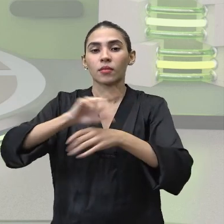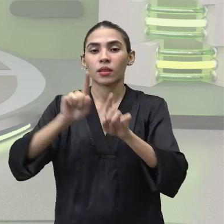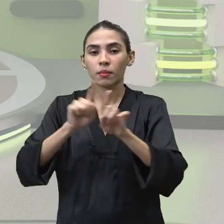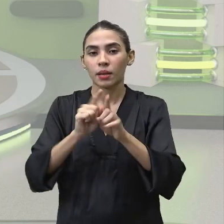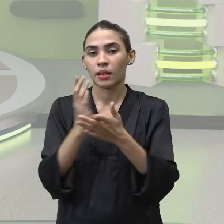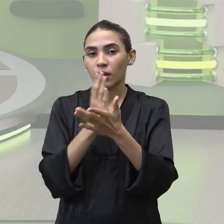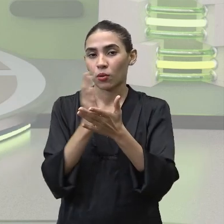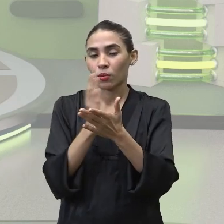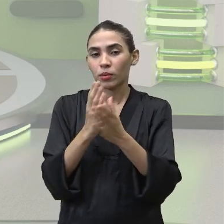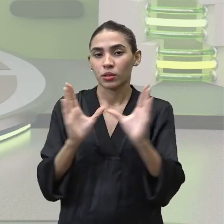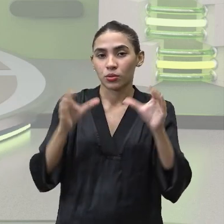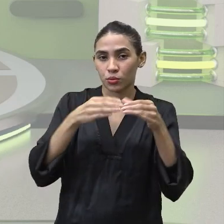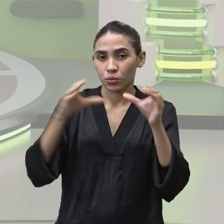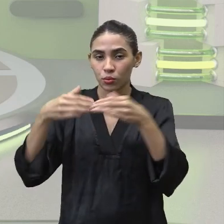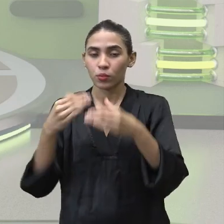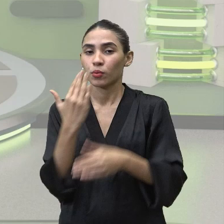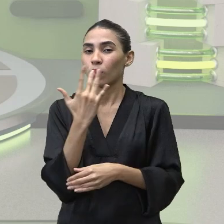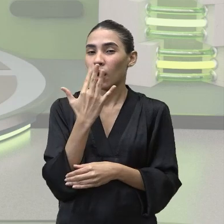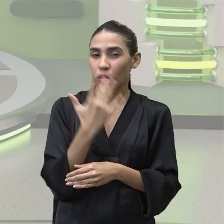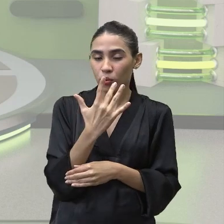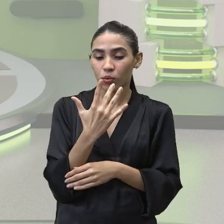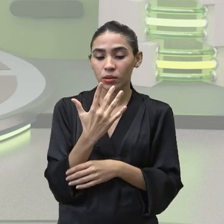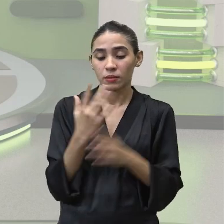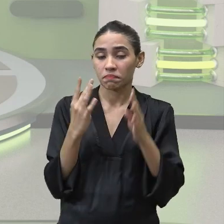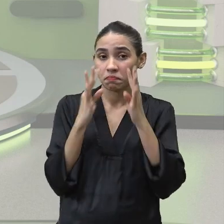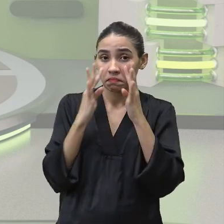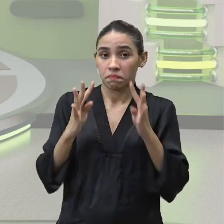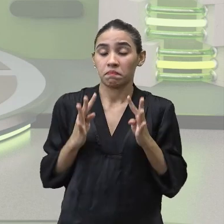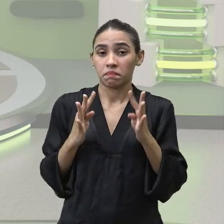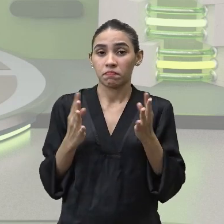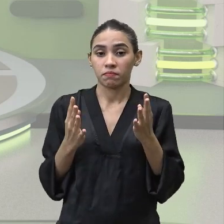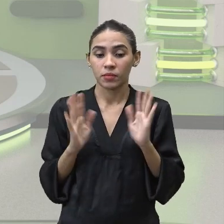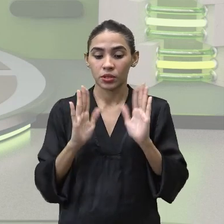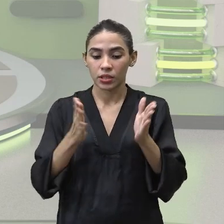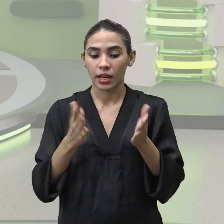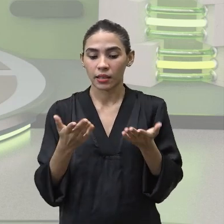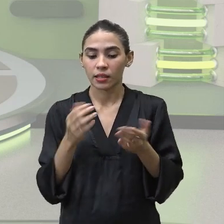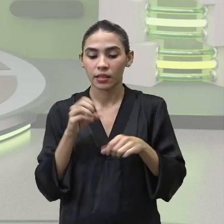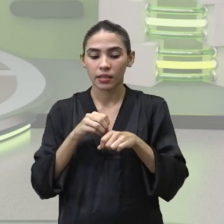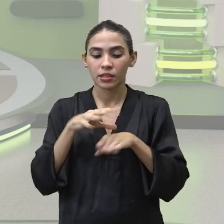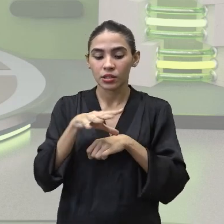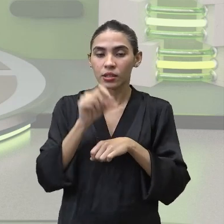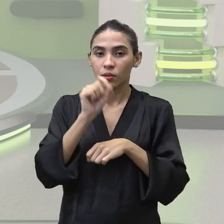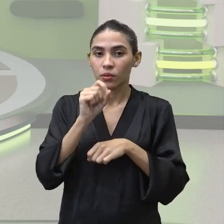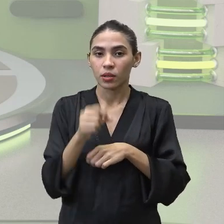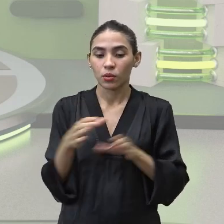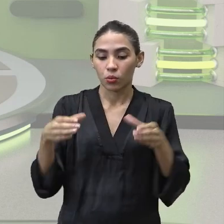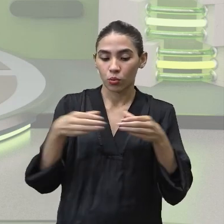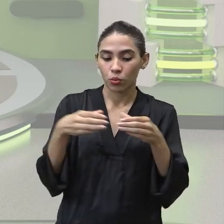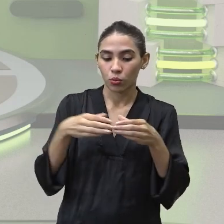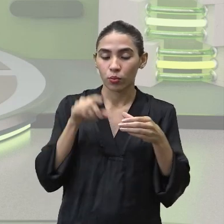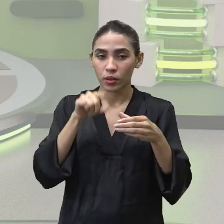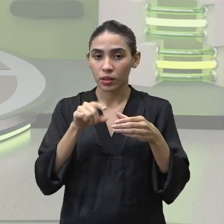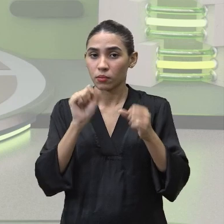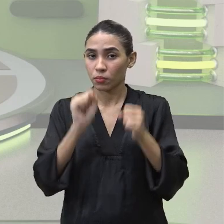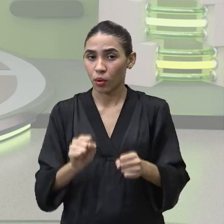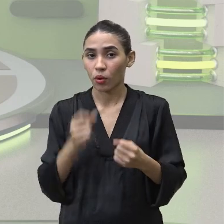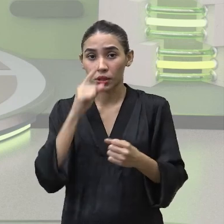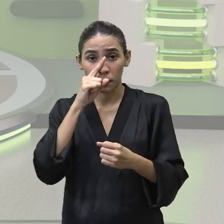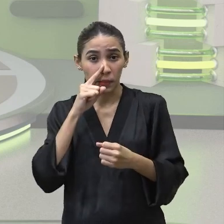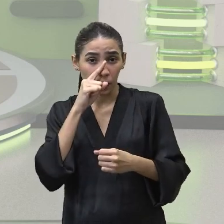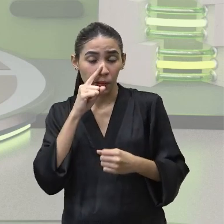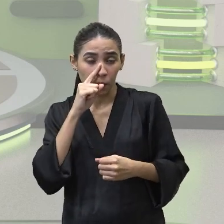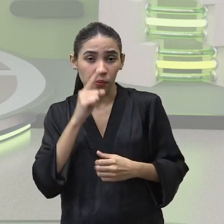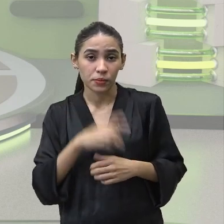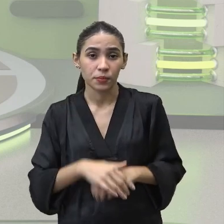cor desse indivíduo, que é bem chamativa, já está indicando que a espécie ela pode ser muito